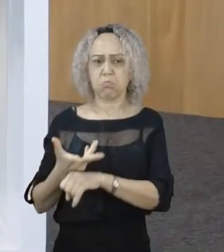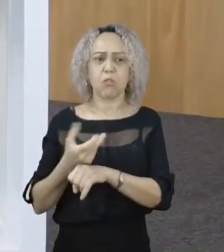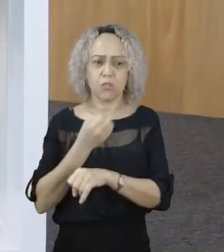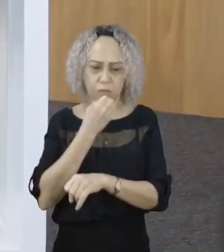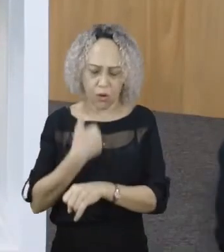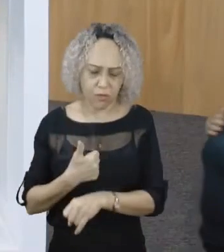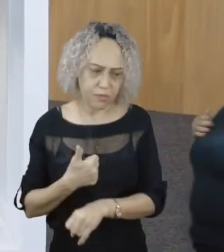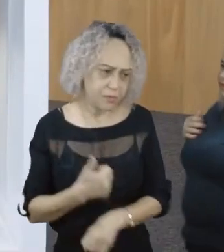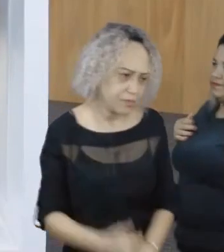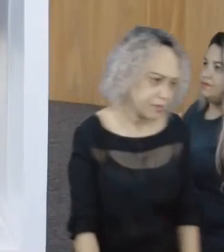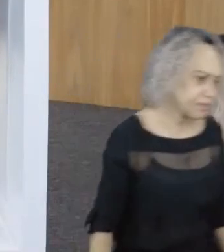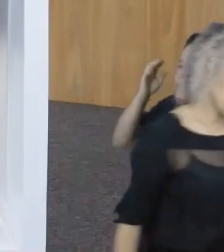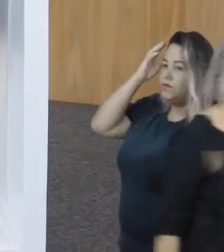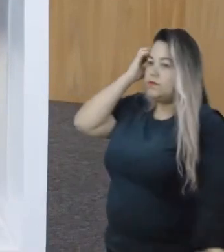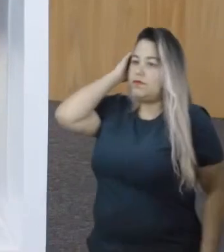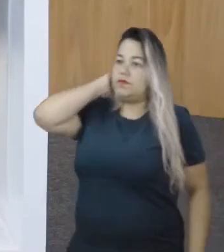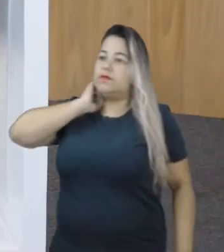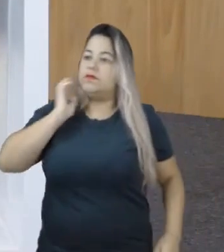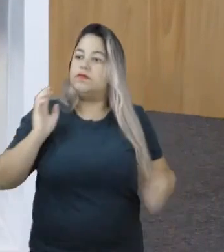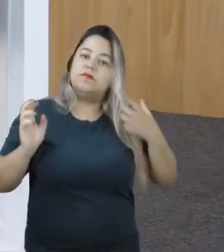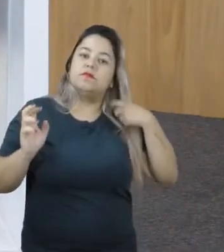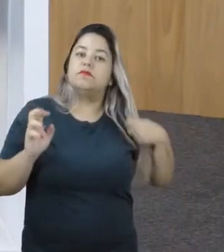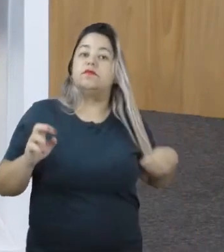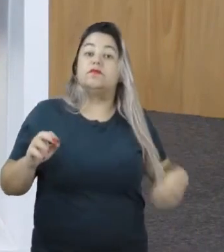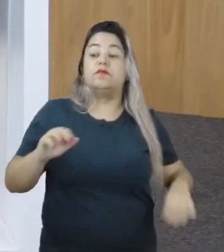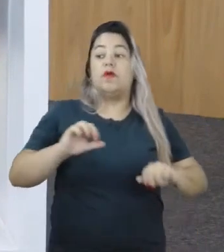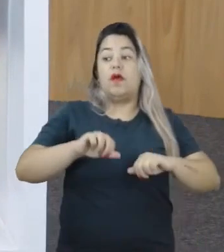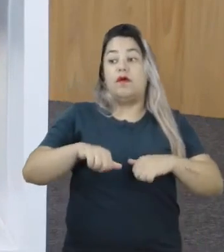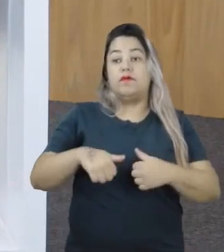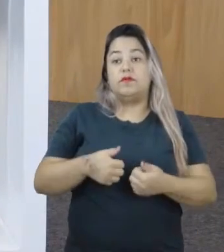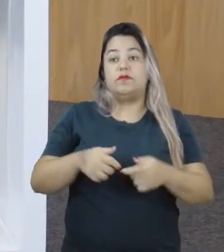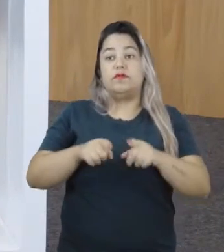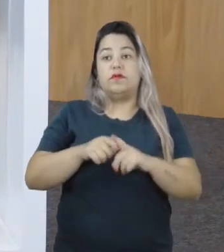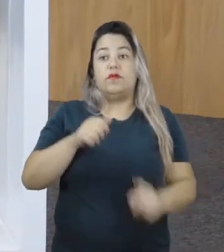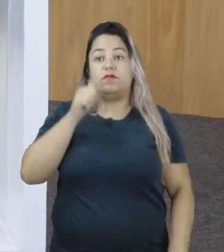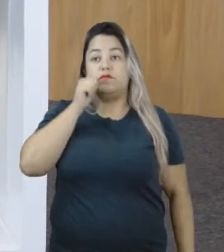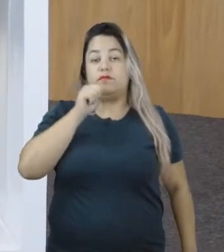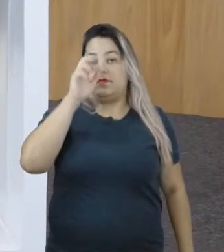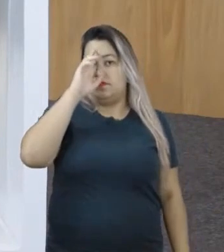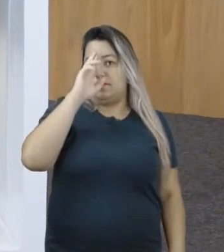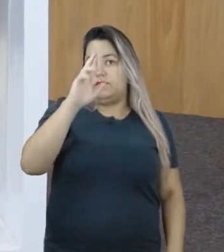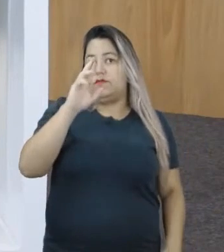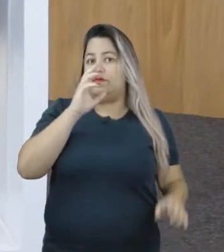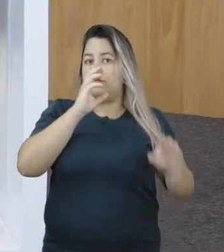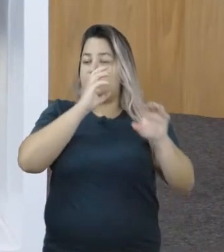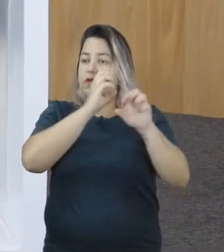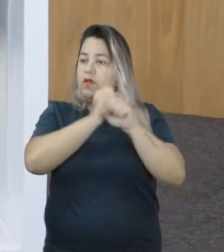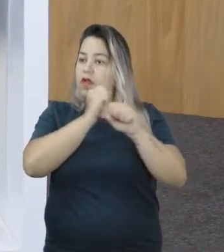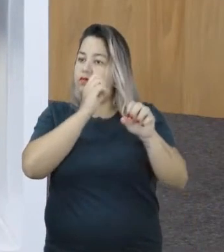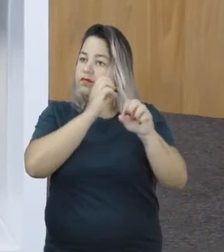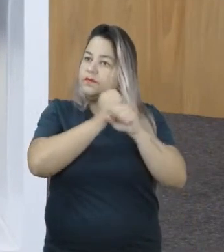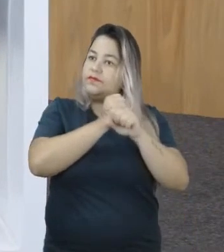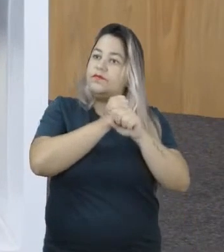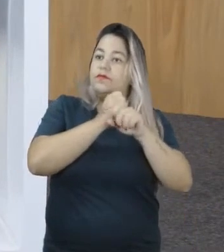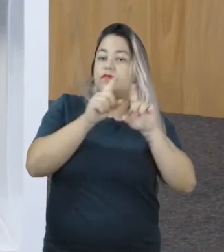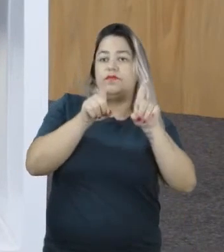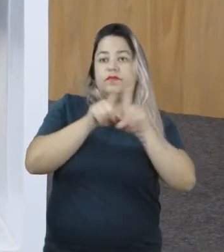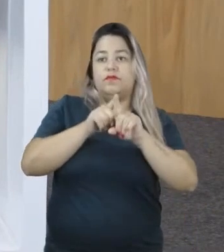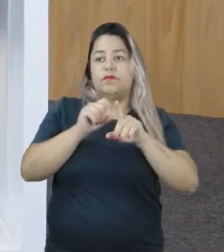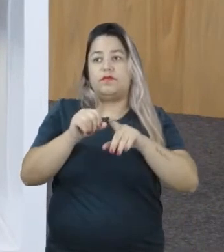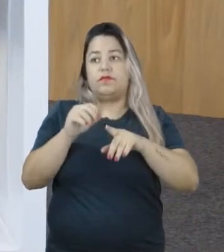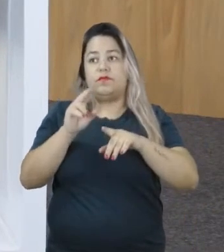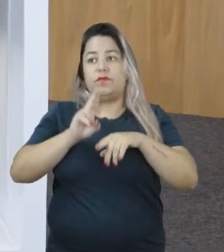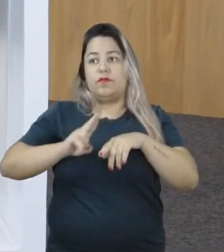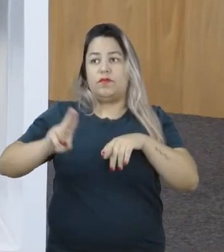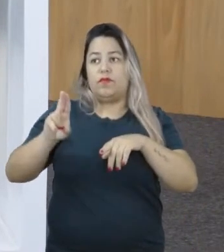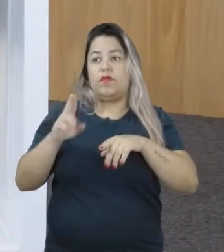Exato. Eu queria também uma avaliação da senhora, senadora, sobre a recomposição do orçamento das universidades, né? O aumento do valor das